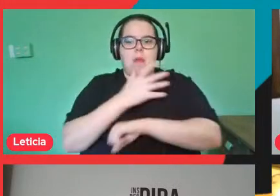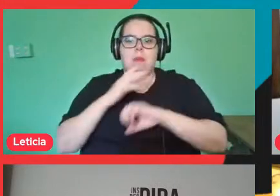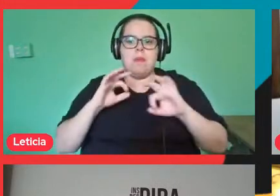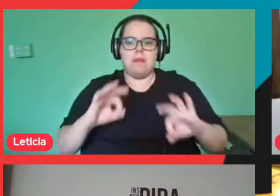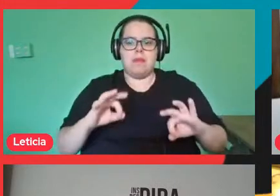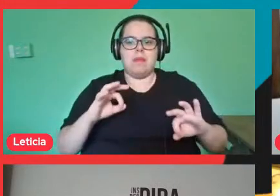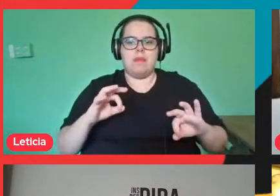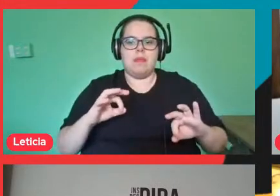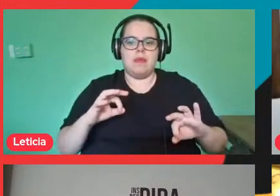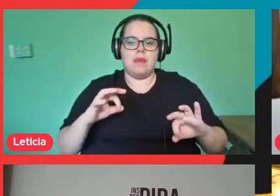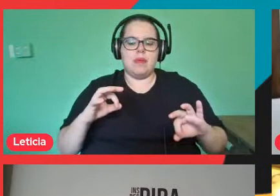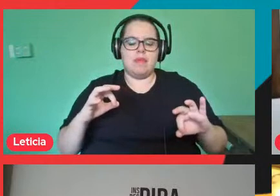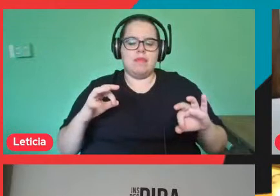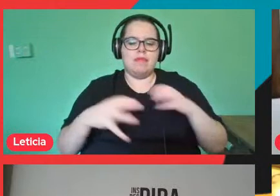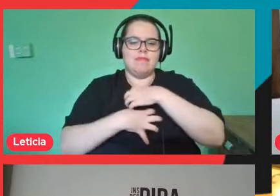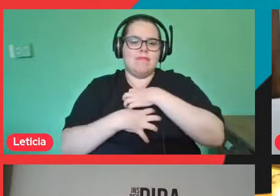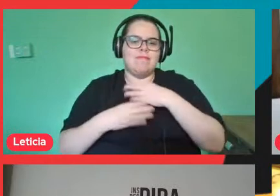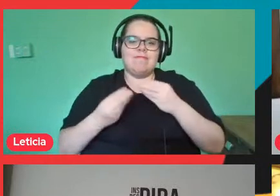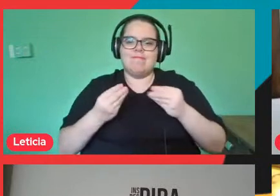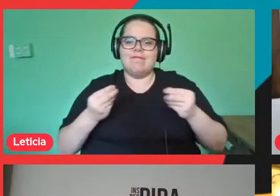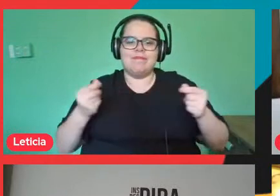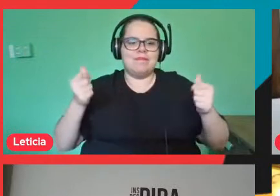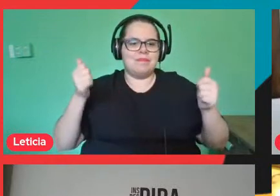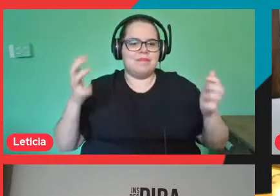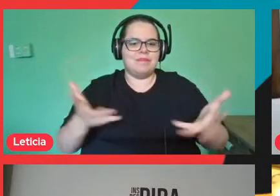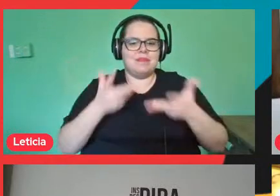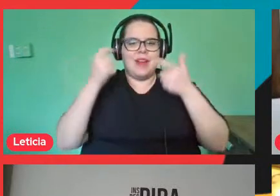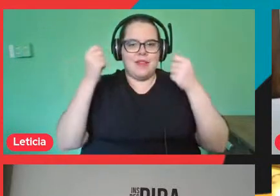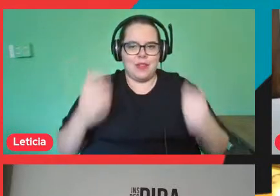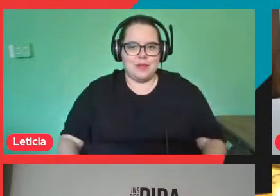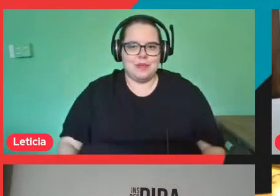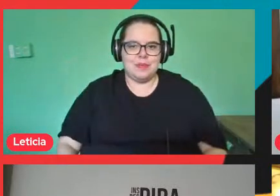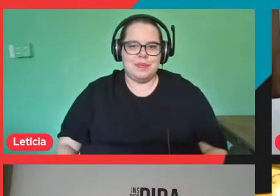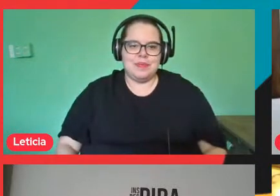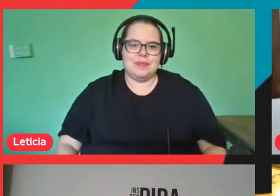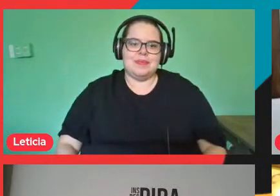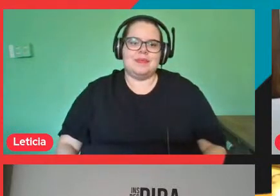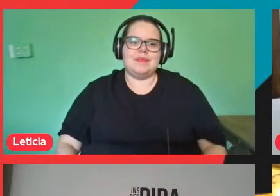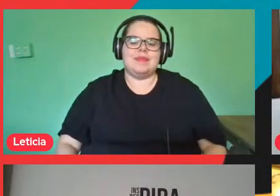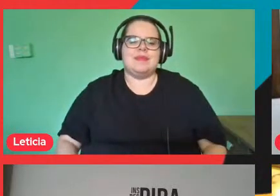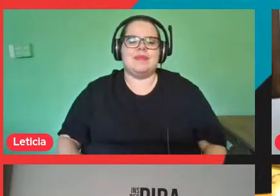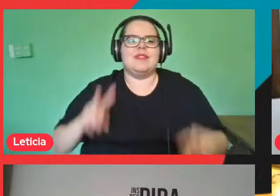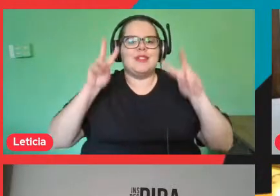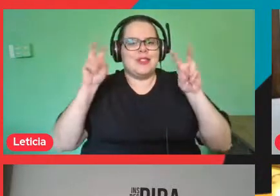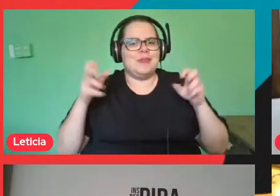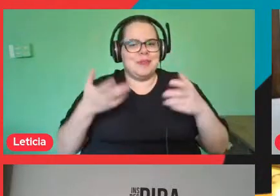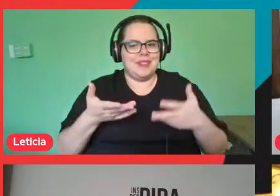né? Então, acho que é sobre isso.